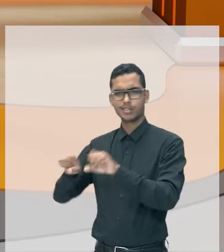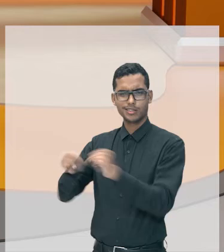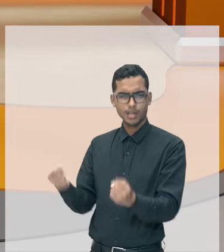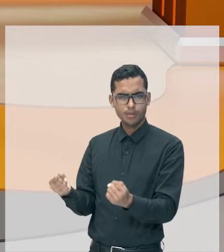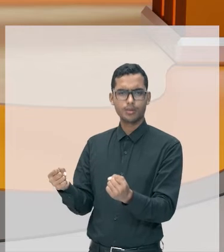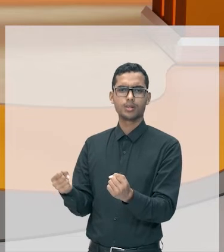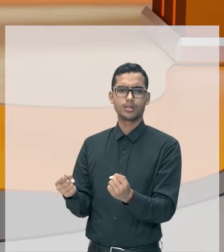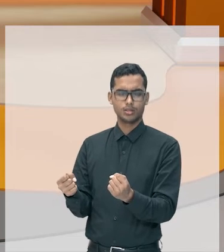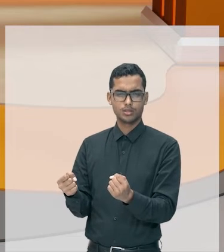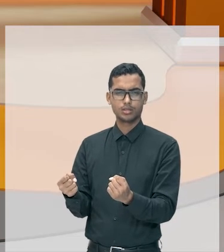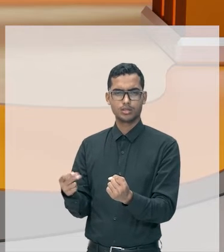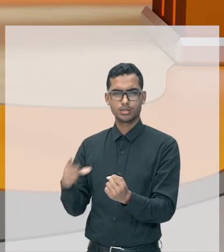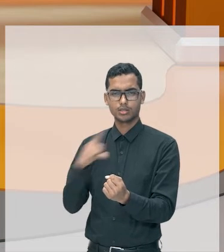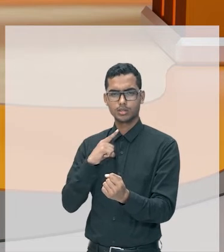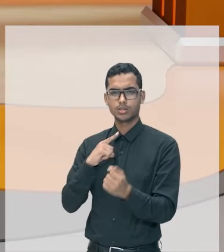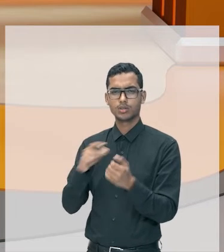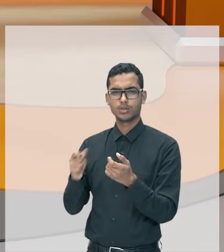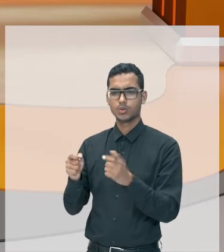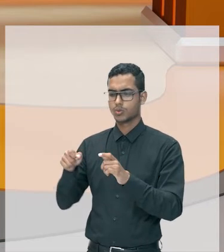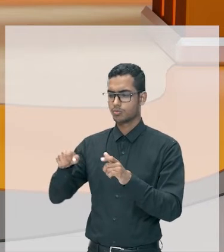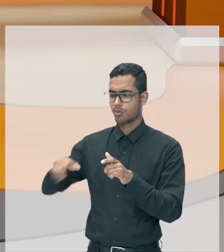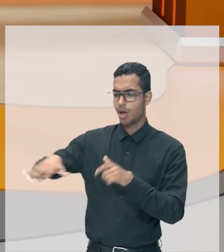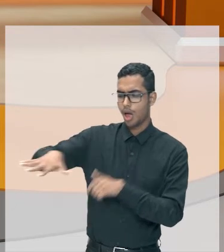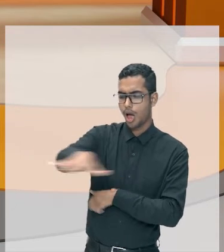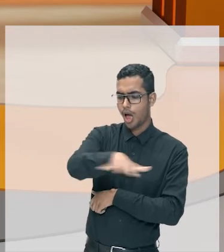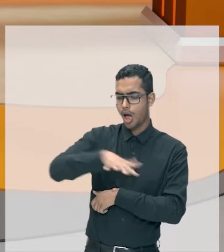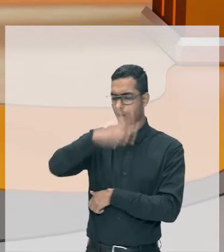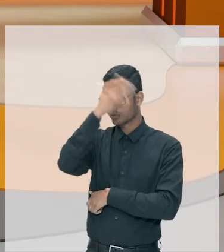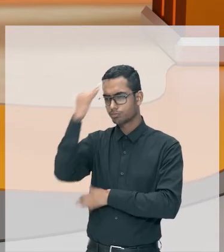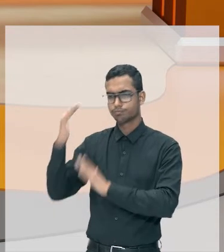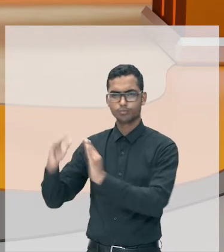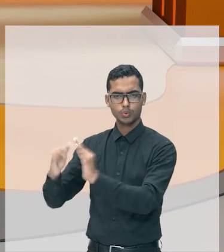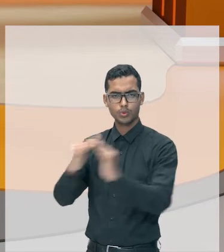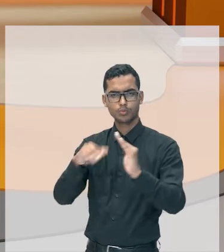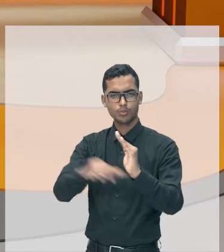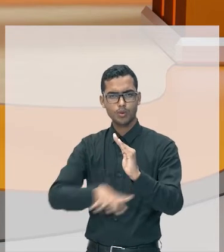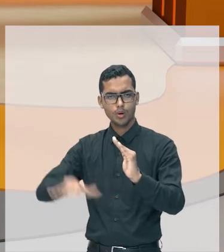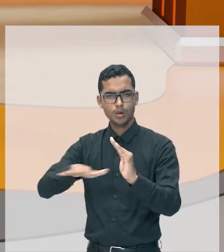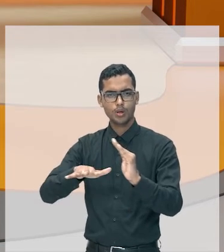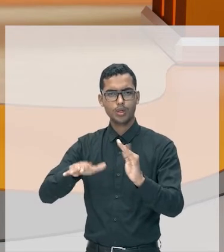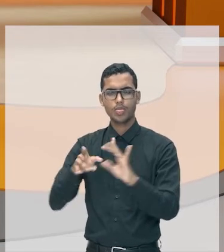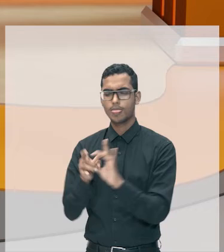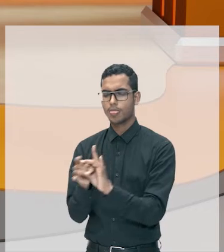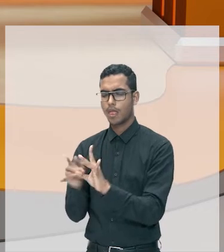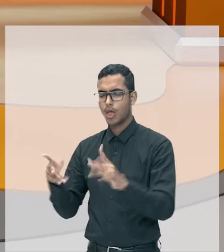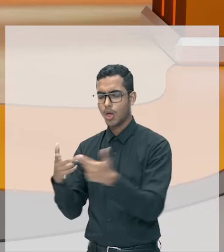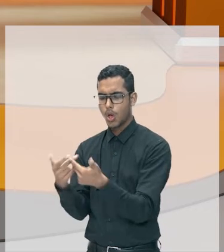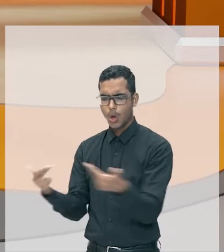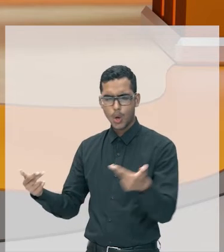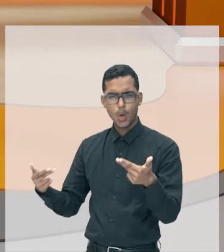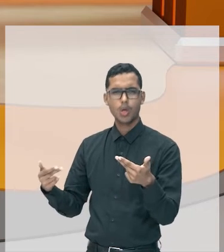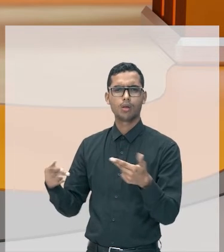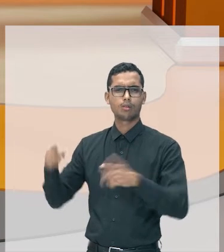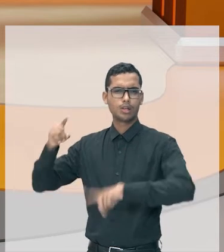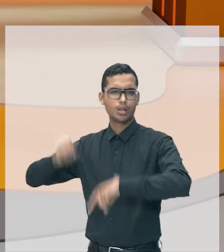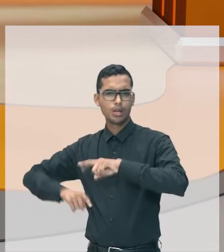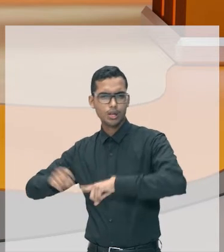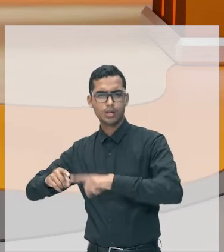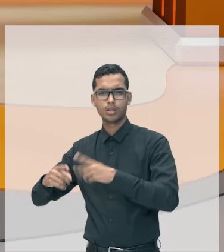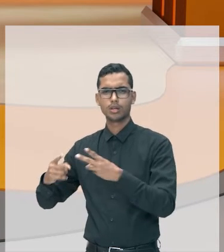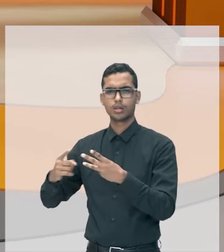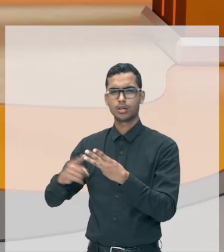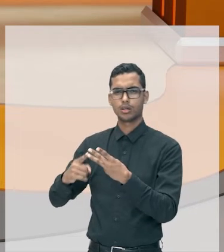um aldeamento, onde tinha ali um grupo indígena que ocupava determinada região, deixou ali para trás ossos